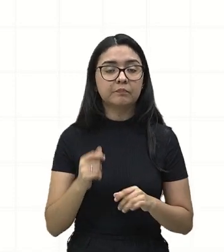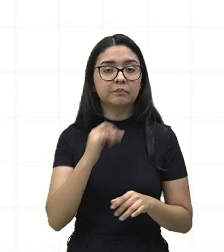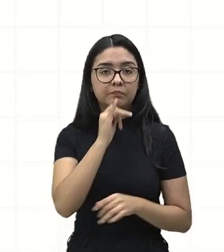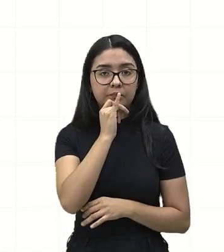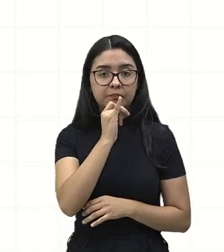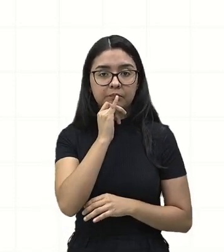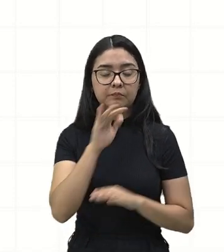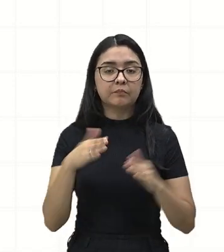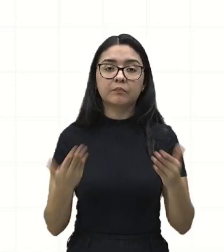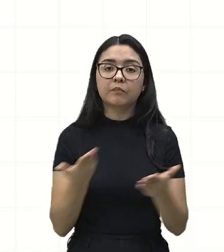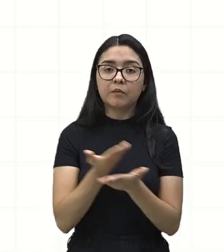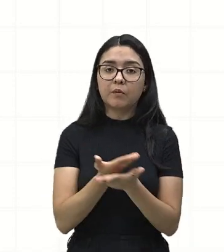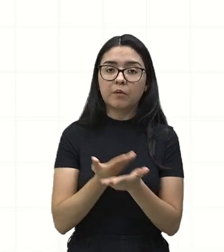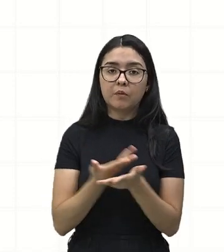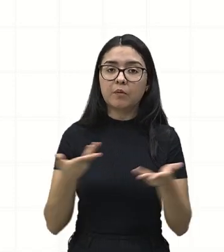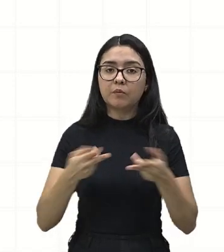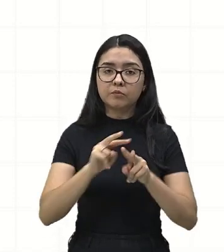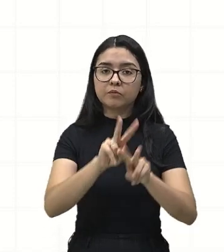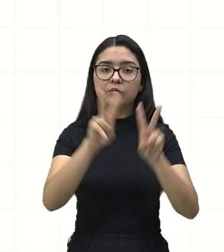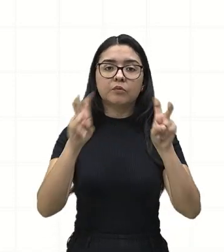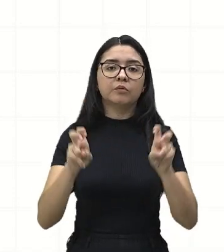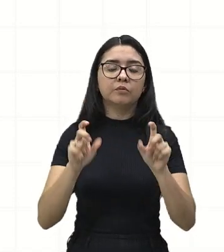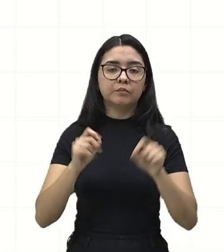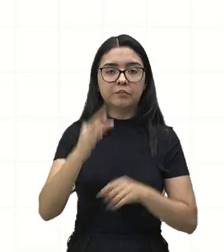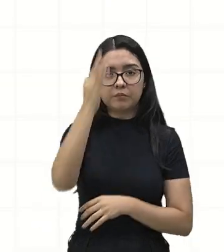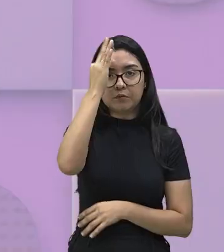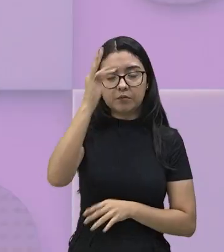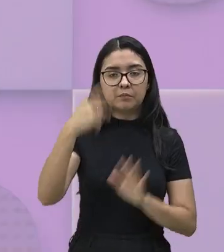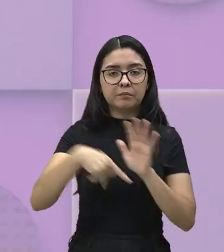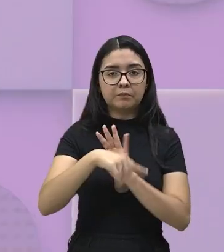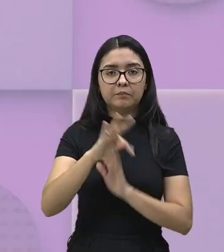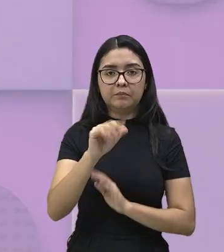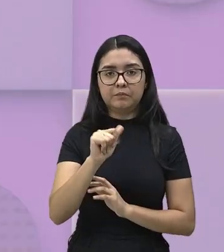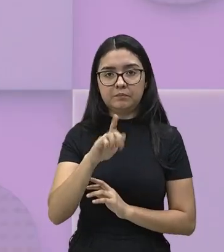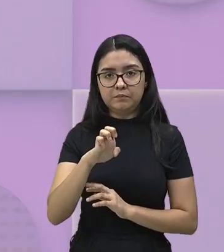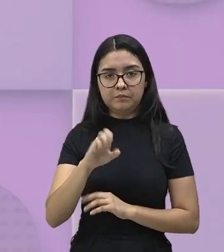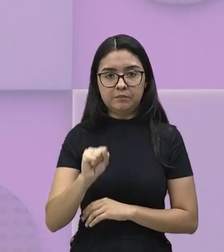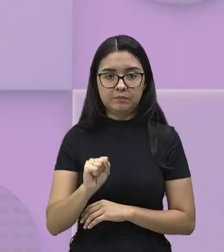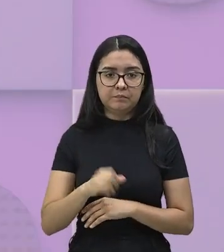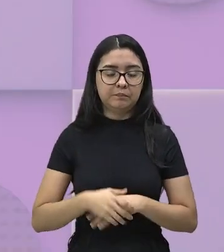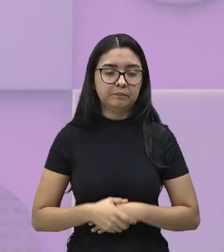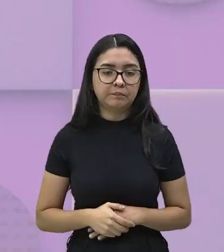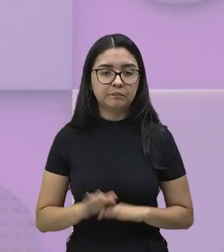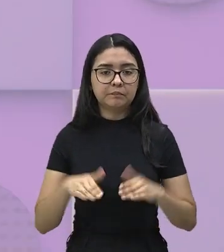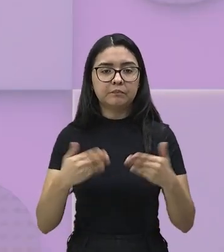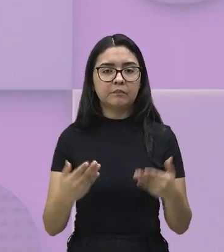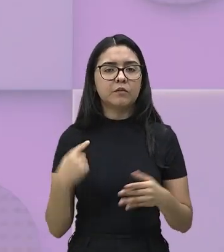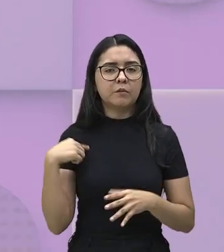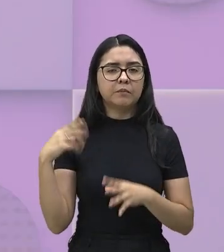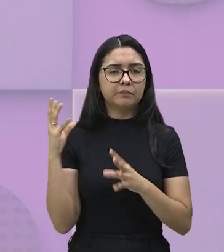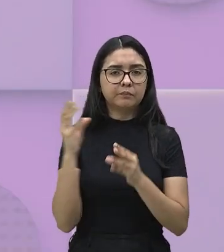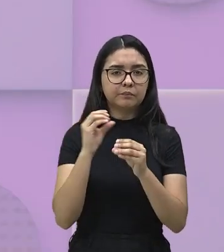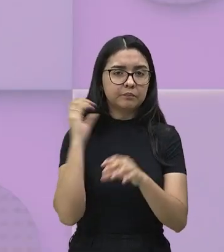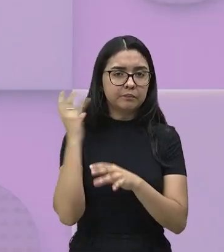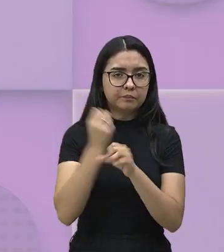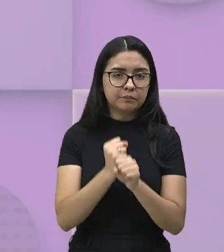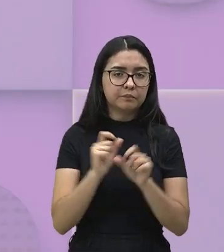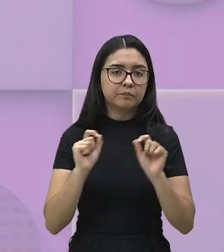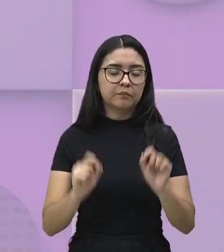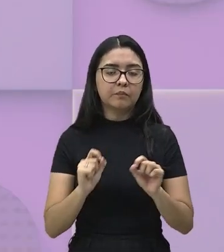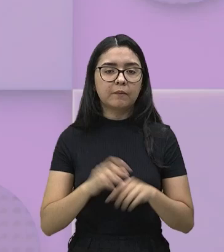foi a nossa aula sobre o Teorema de Tales, né? Então, só para recordar o Teorema de